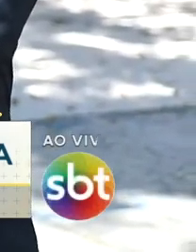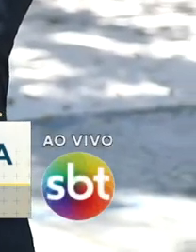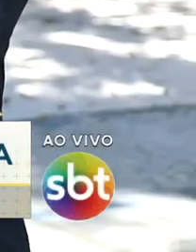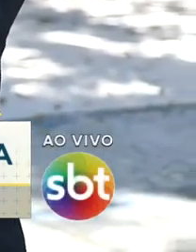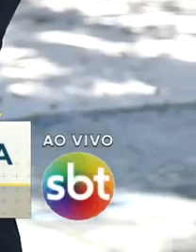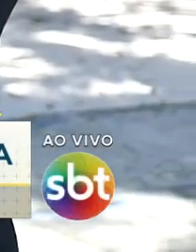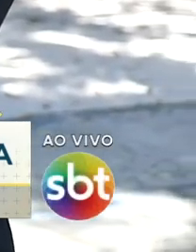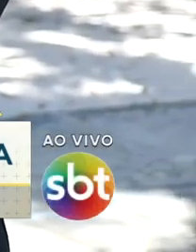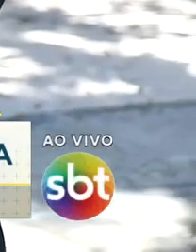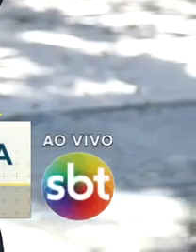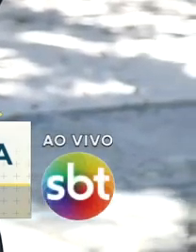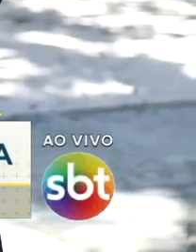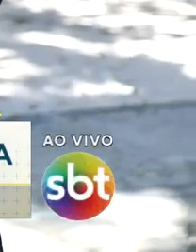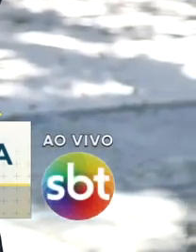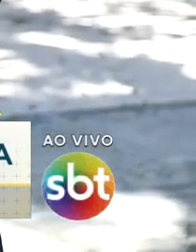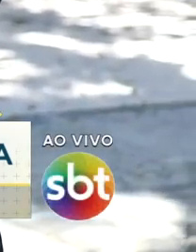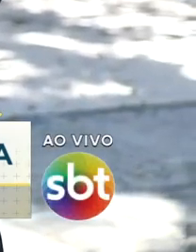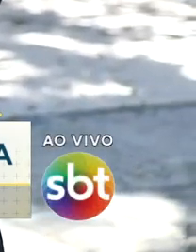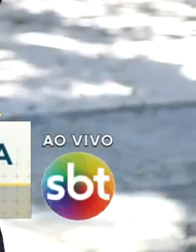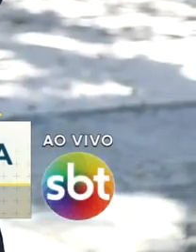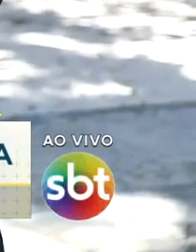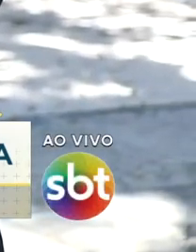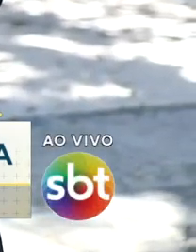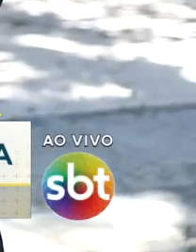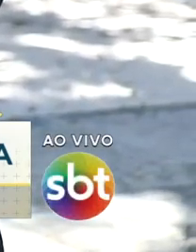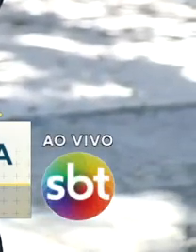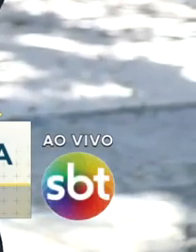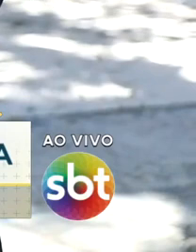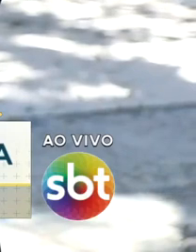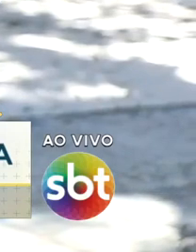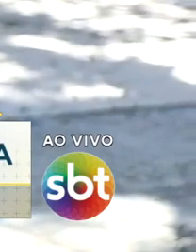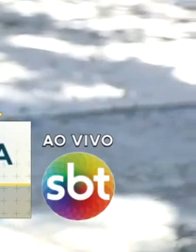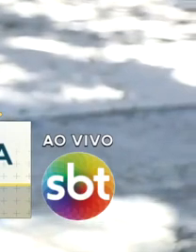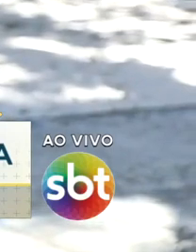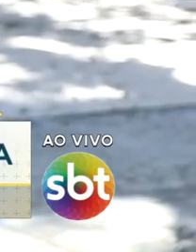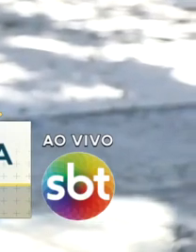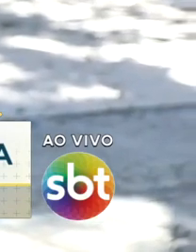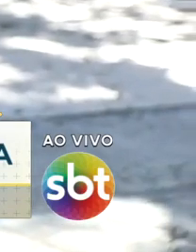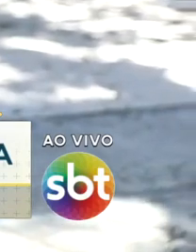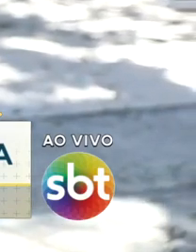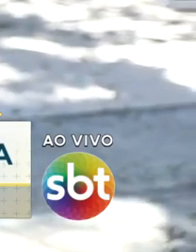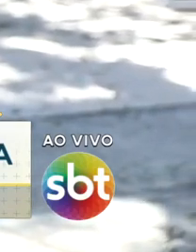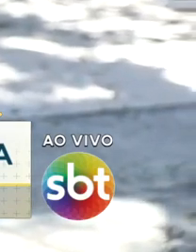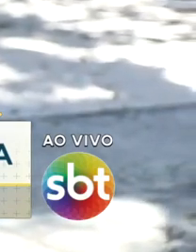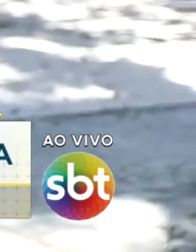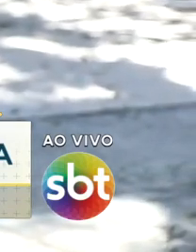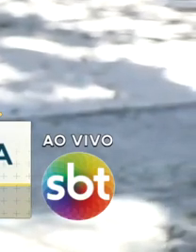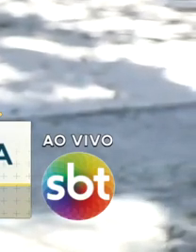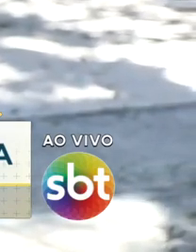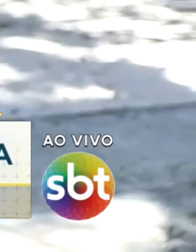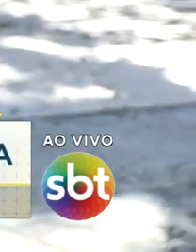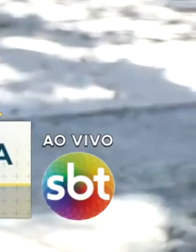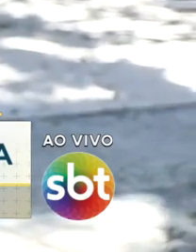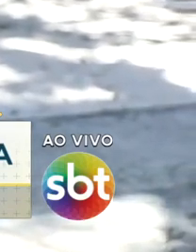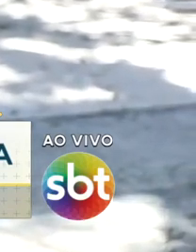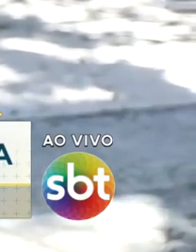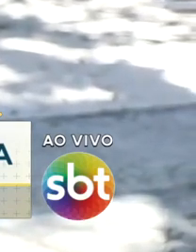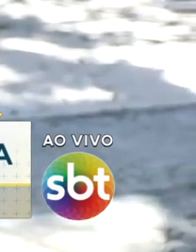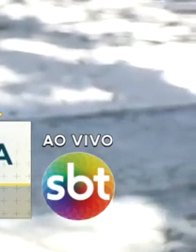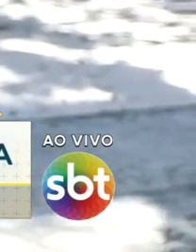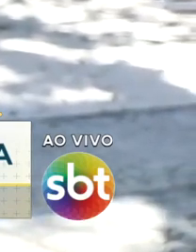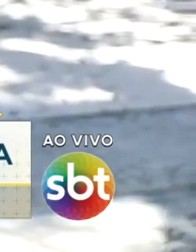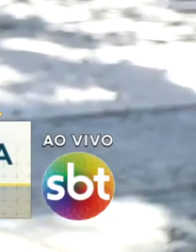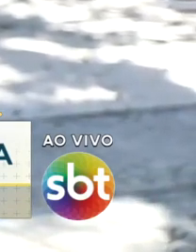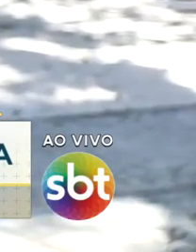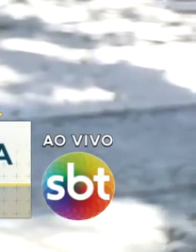filho dentro do espectro autista. E aí vocês procuraram o Ministério Público em relação a essa fala para que o Ministério Público investigue, né? Esse aqui é o